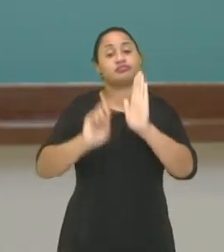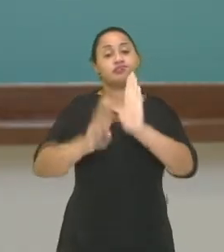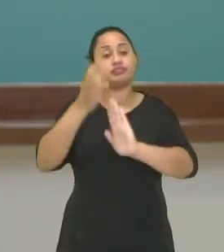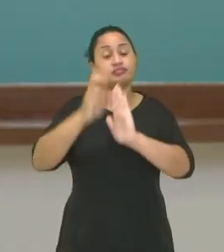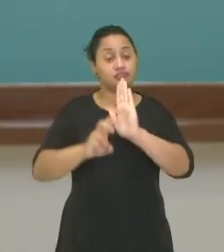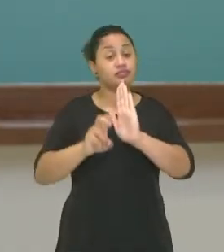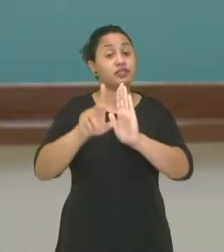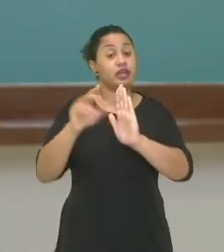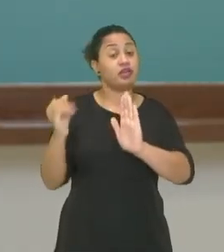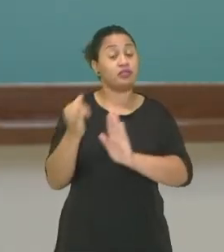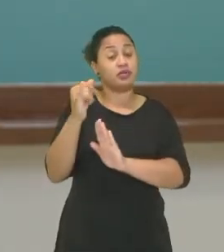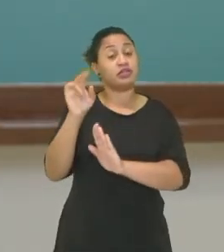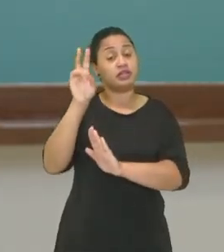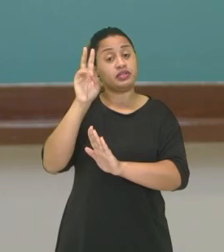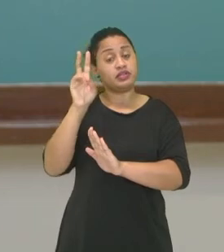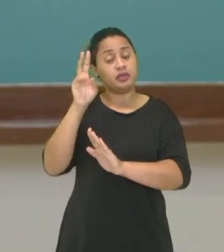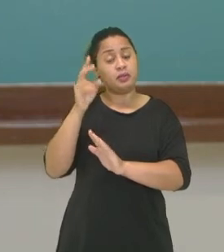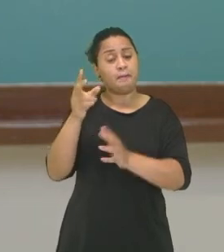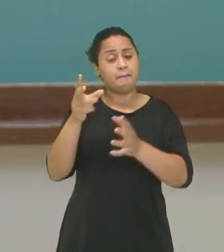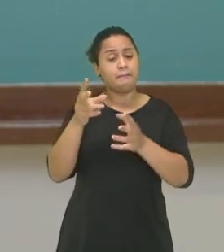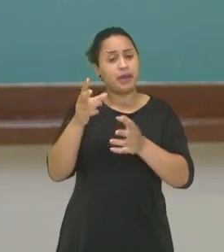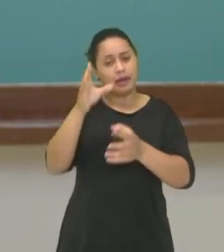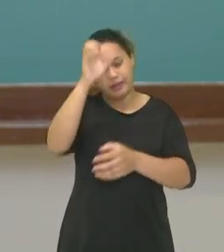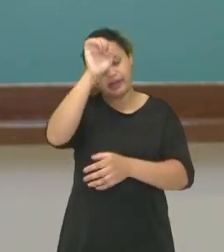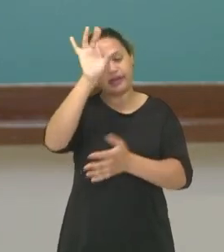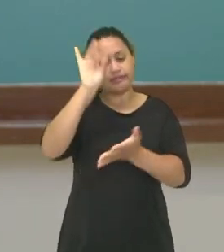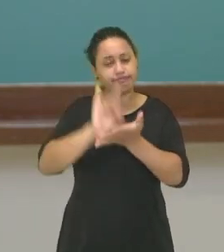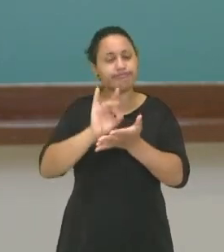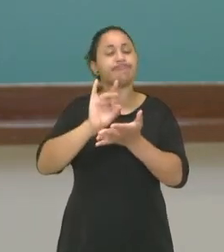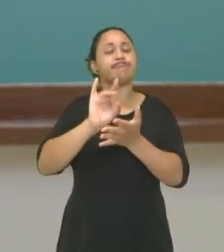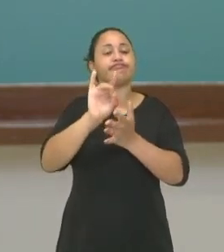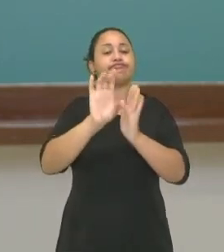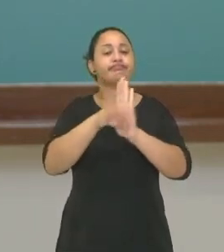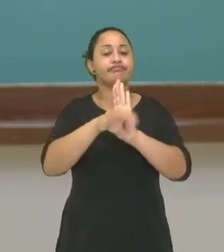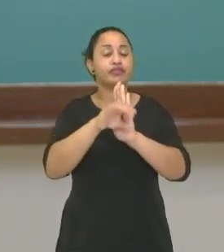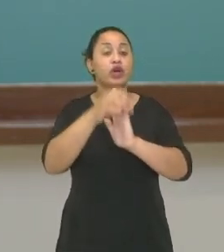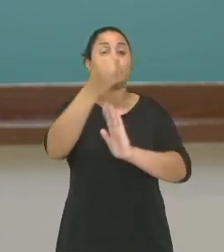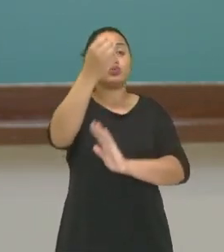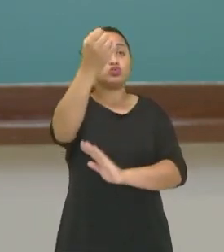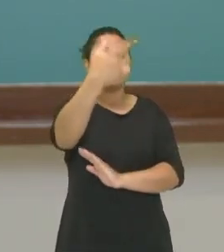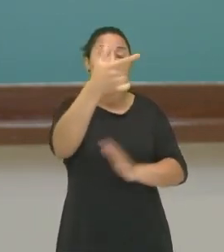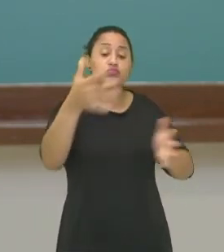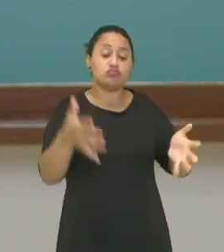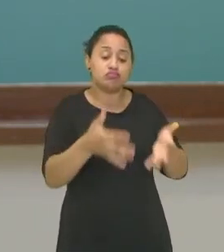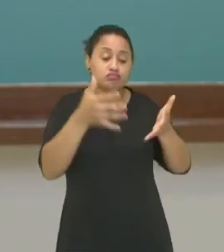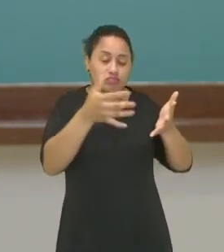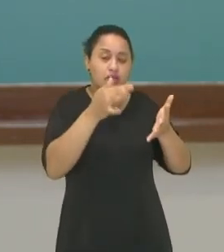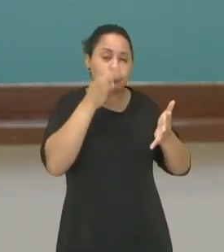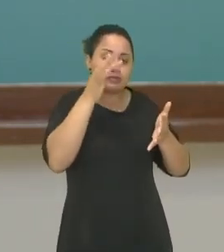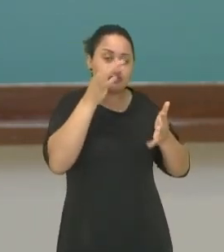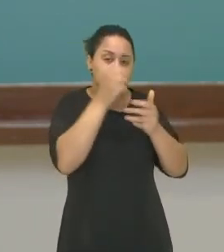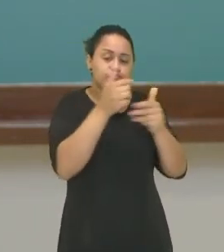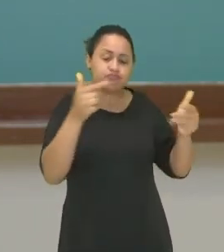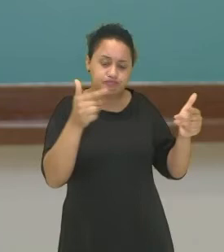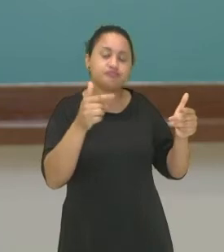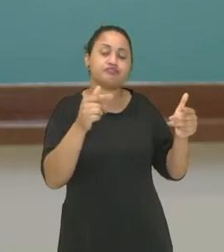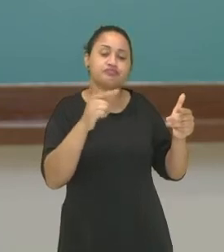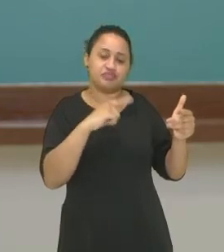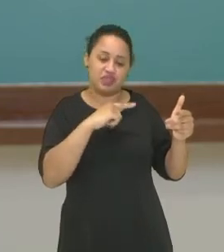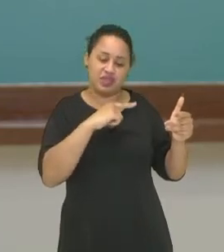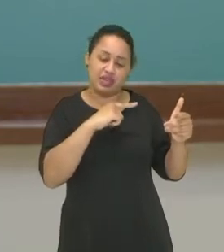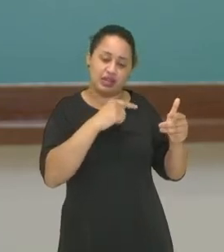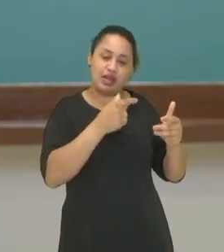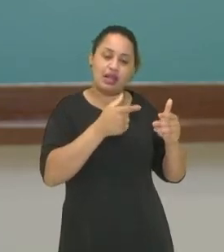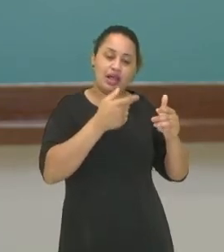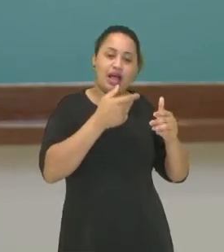pode esquecer. O sol, né, estimula, no caso, as plantas, né, os organismos autotróficos, de um